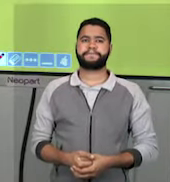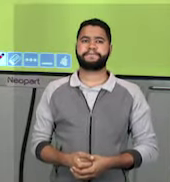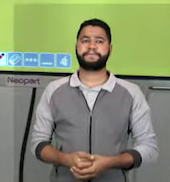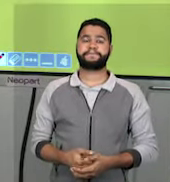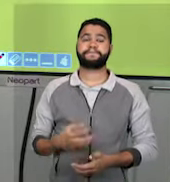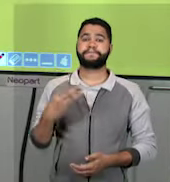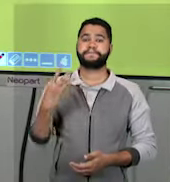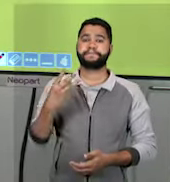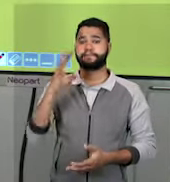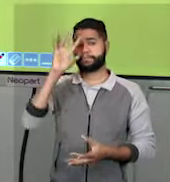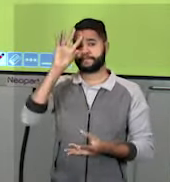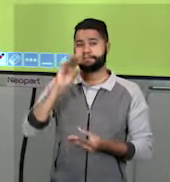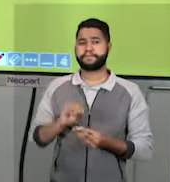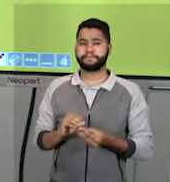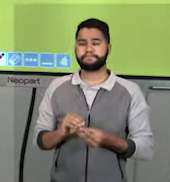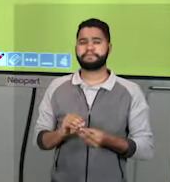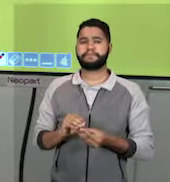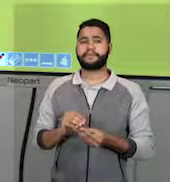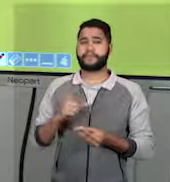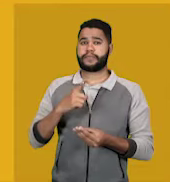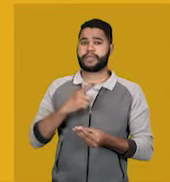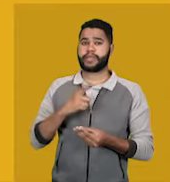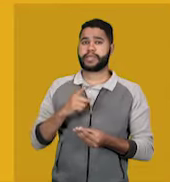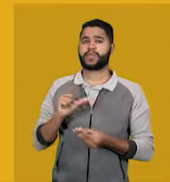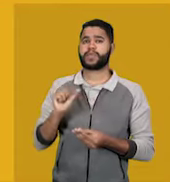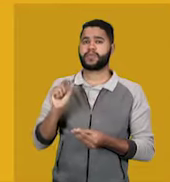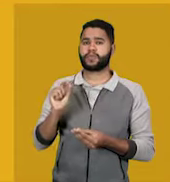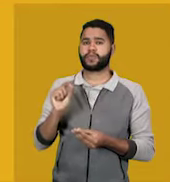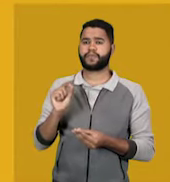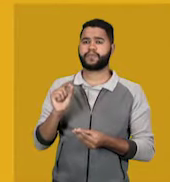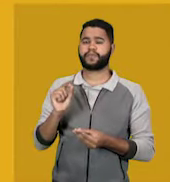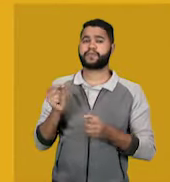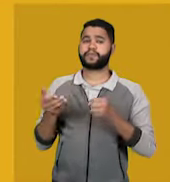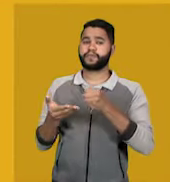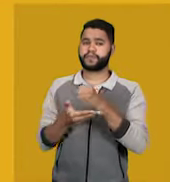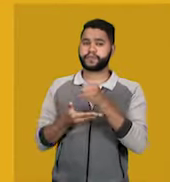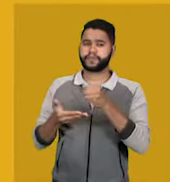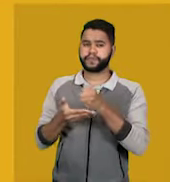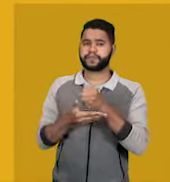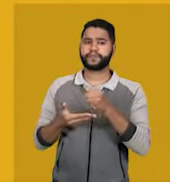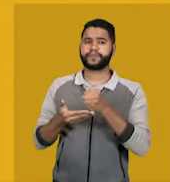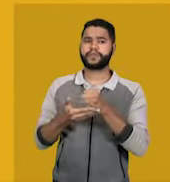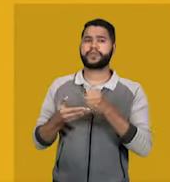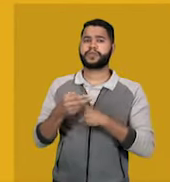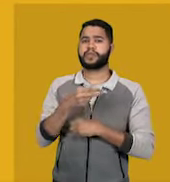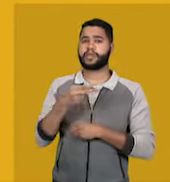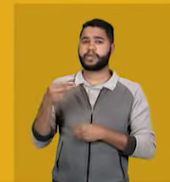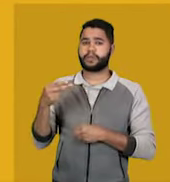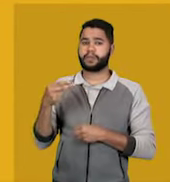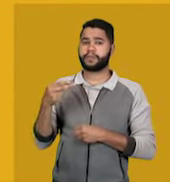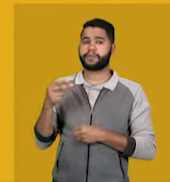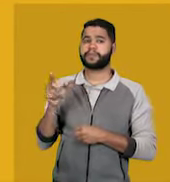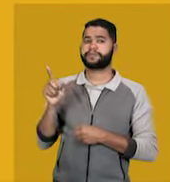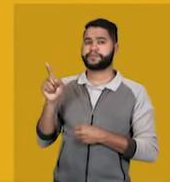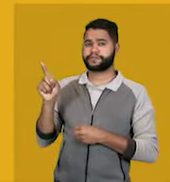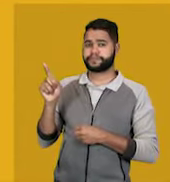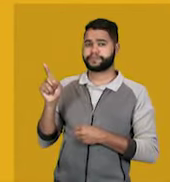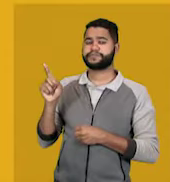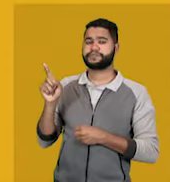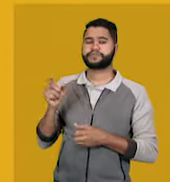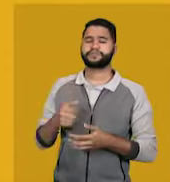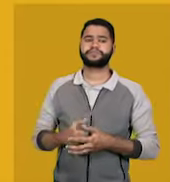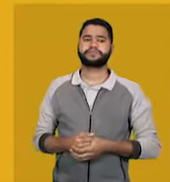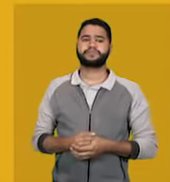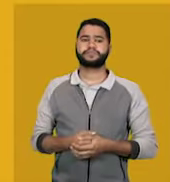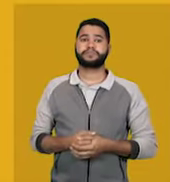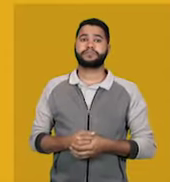Terceira conclusão, quando eu tenho uma base igual e tenho aliás, eu tenho